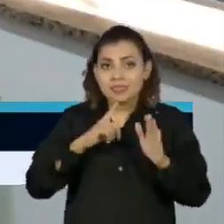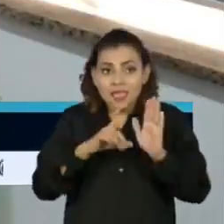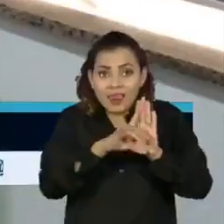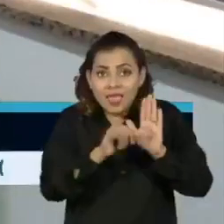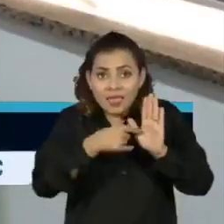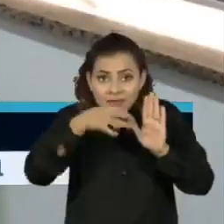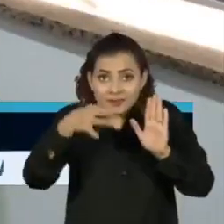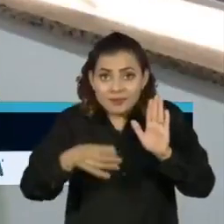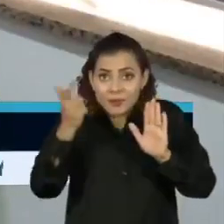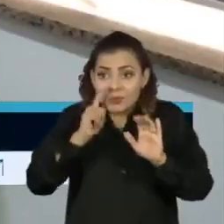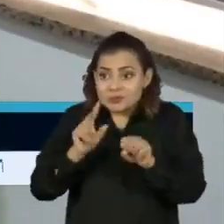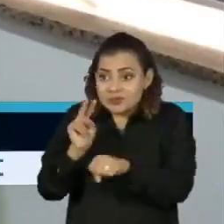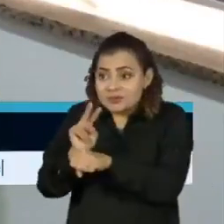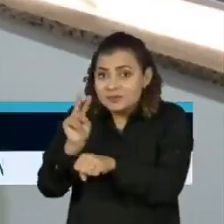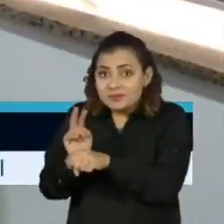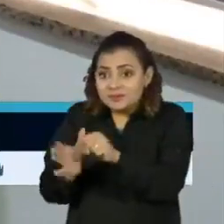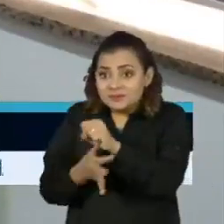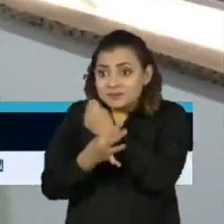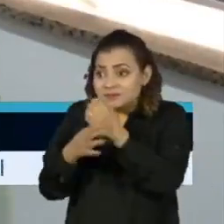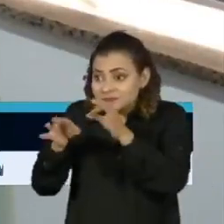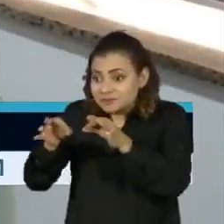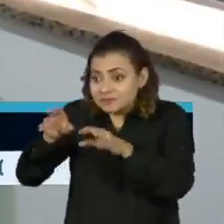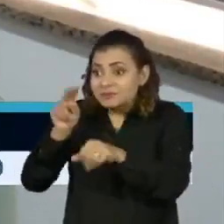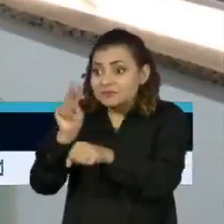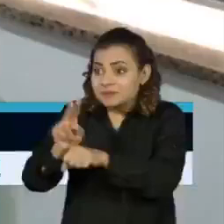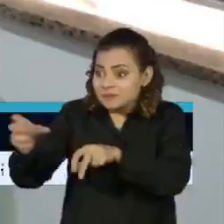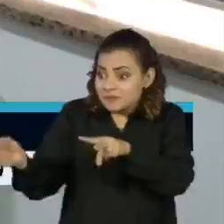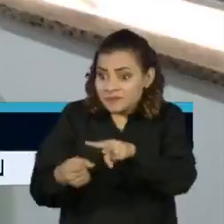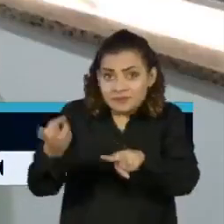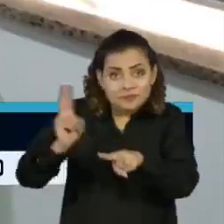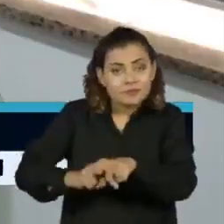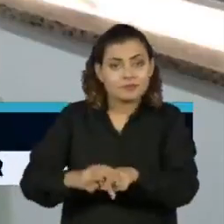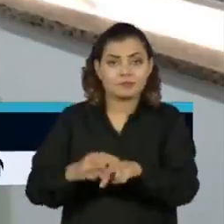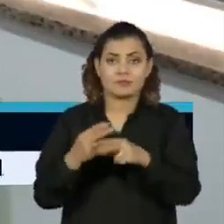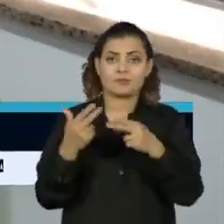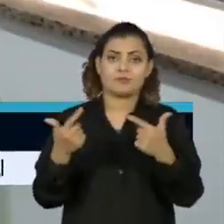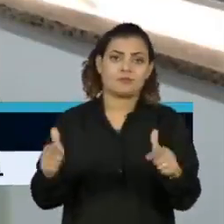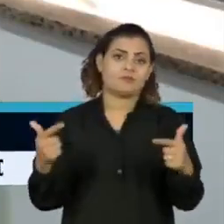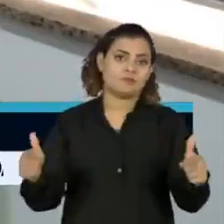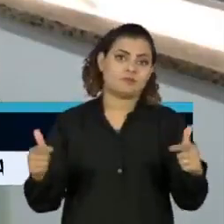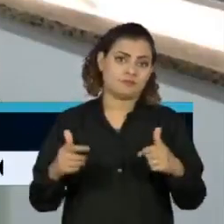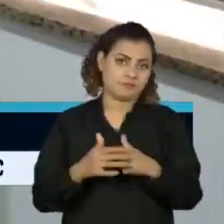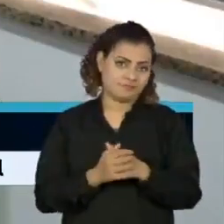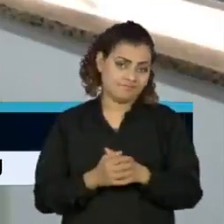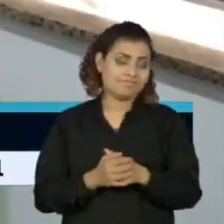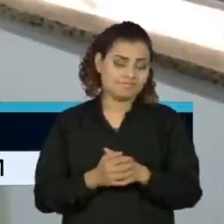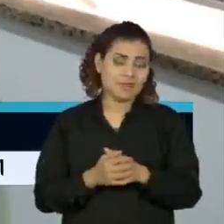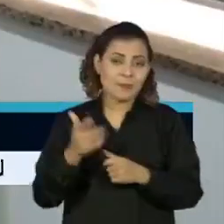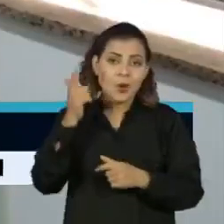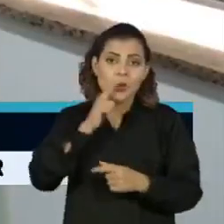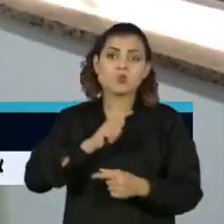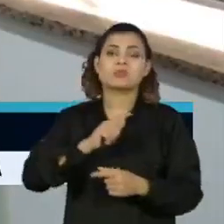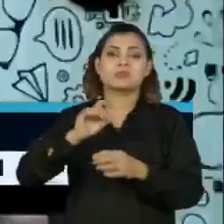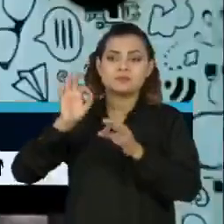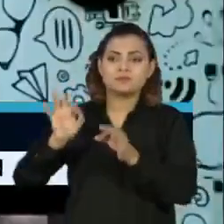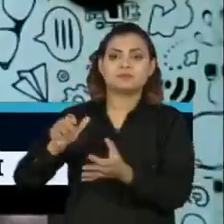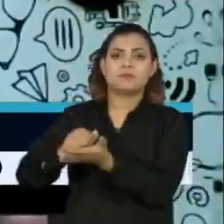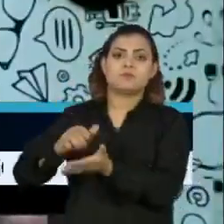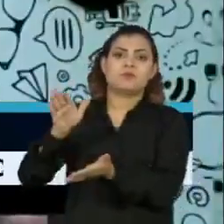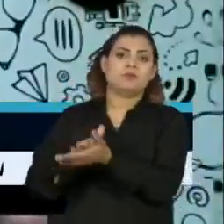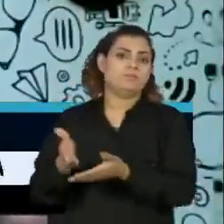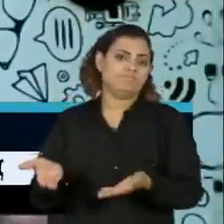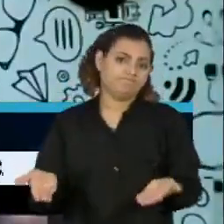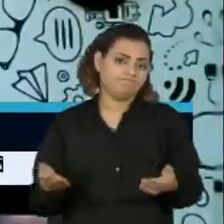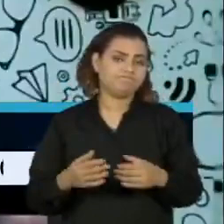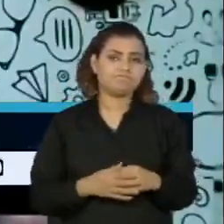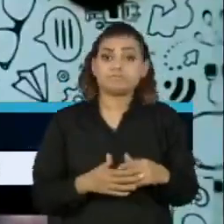jurisdição para buscá-los, trancafiá-los e alcançar a respectiva indenização. A